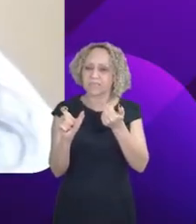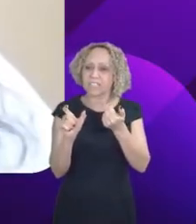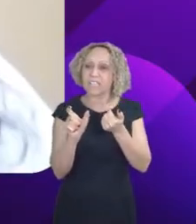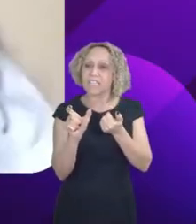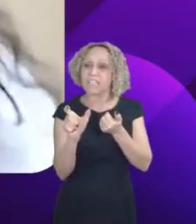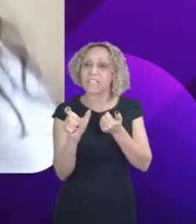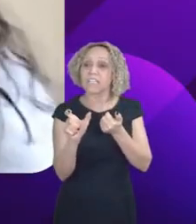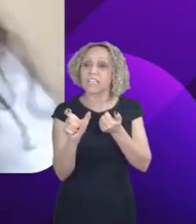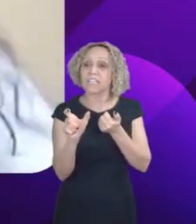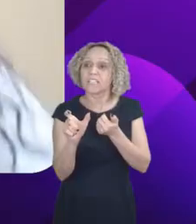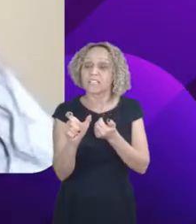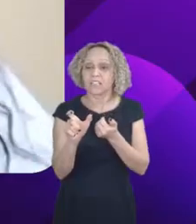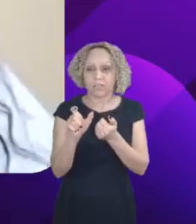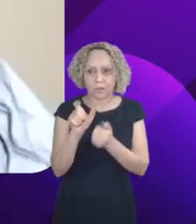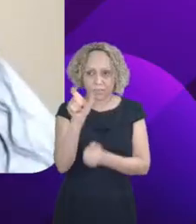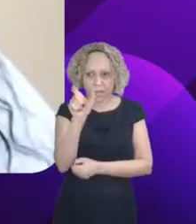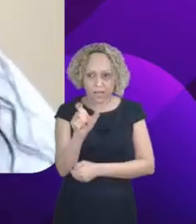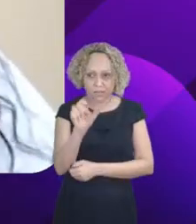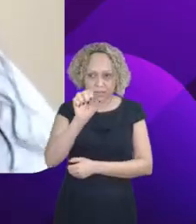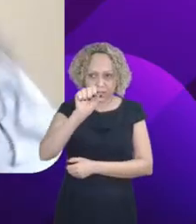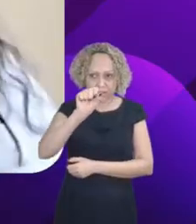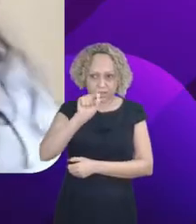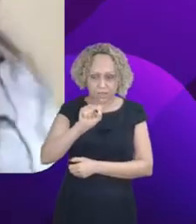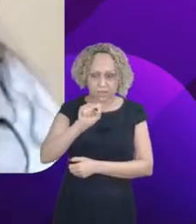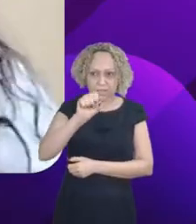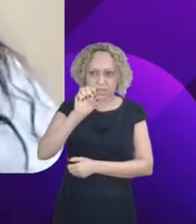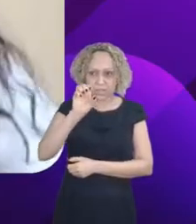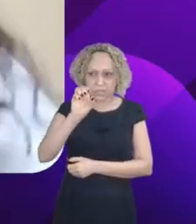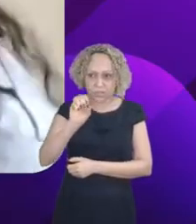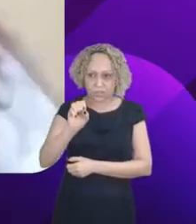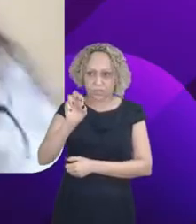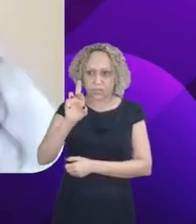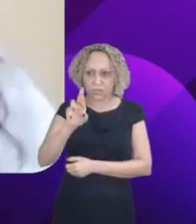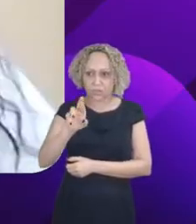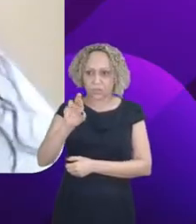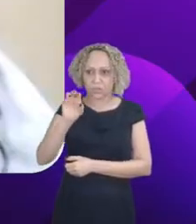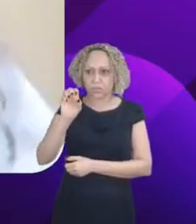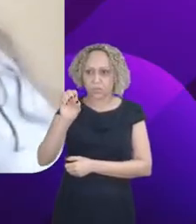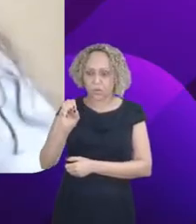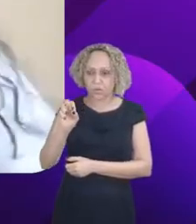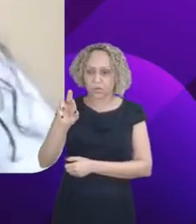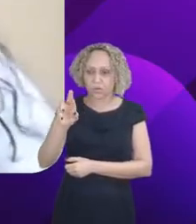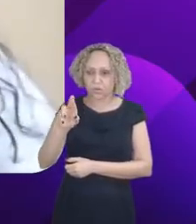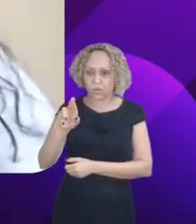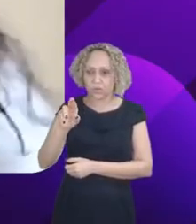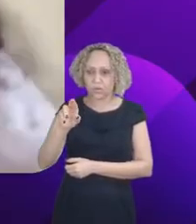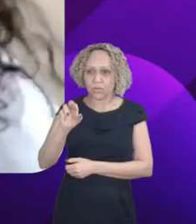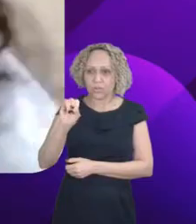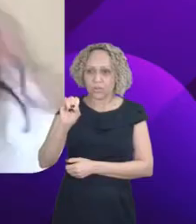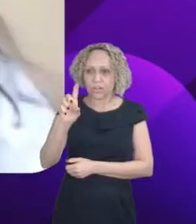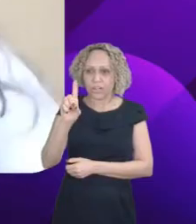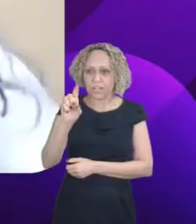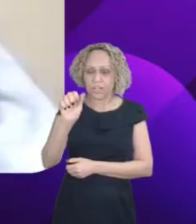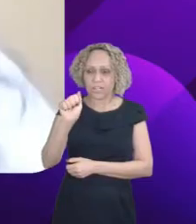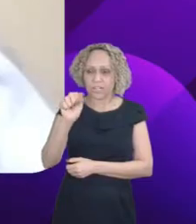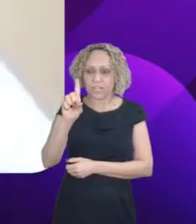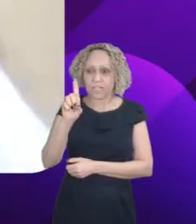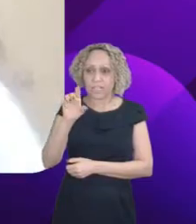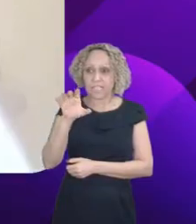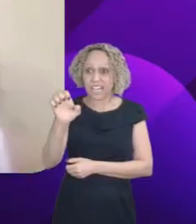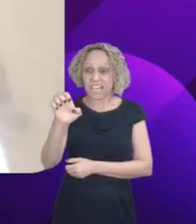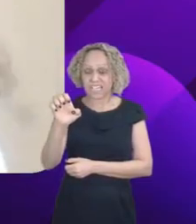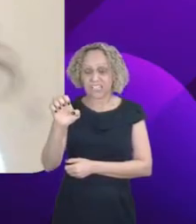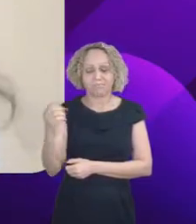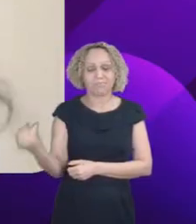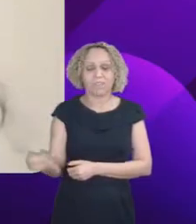mimimi, se chama sororidade. A união entre as mulheres é super importante e é fundamental, porque nós fomos educadas e